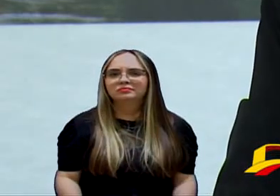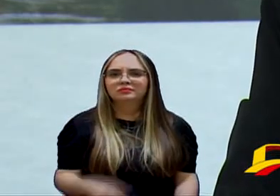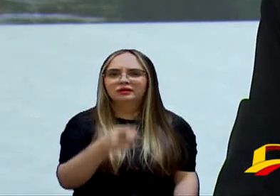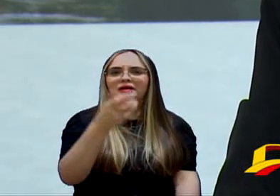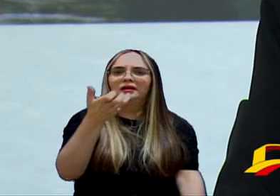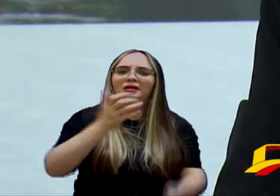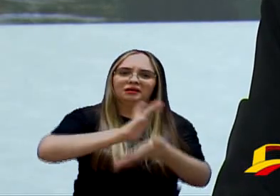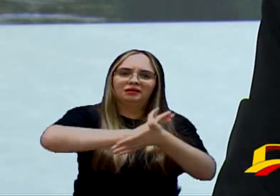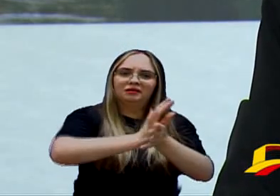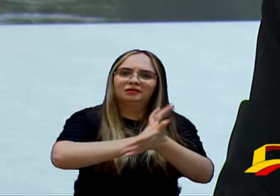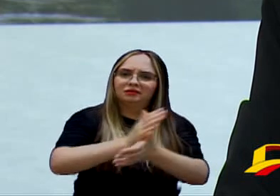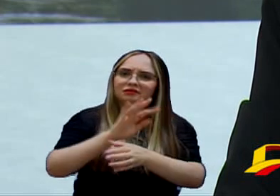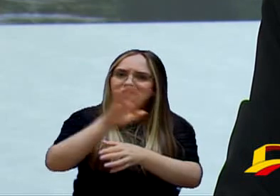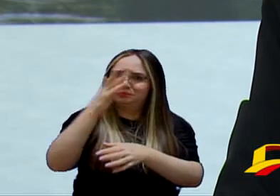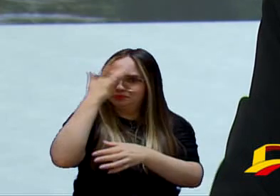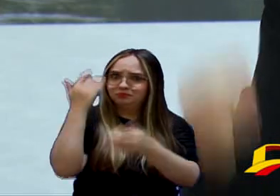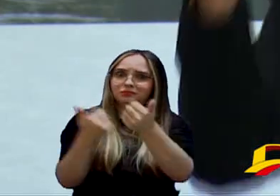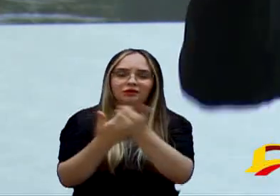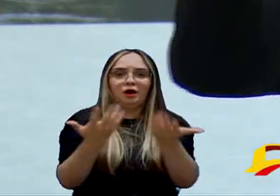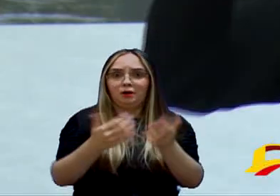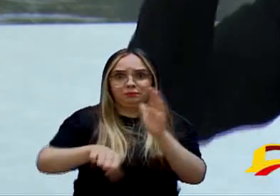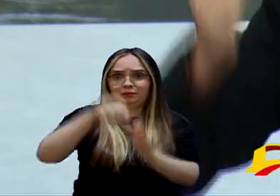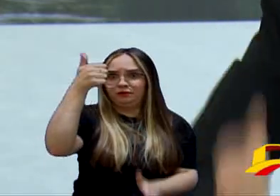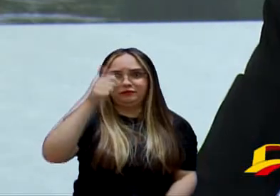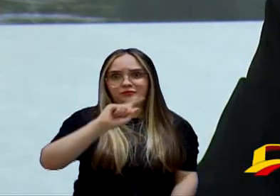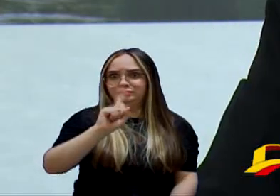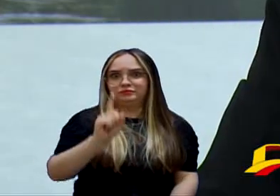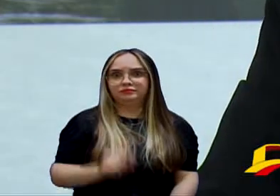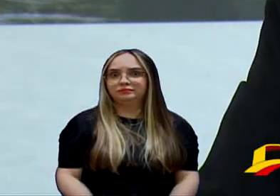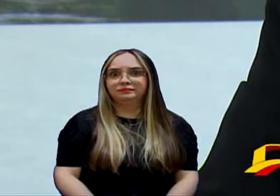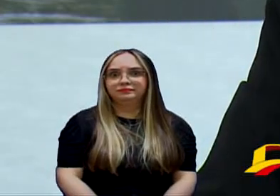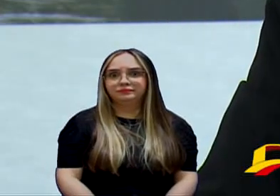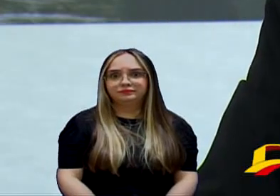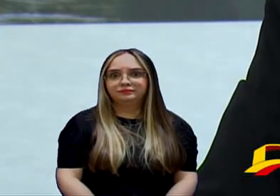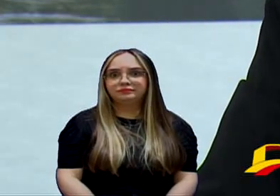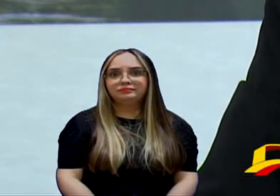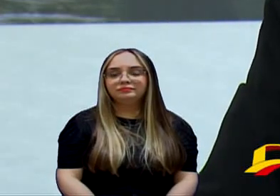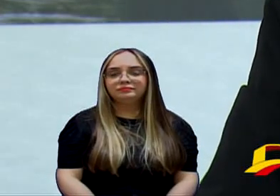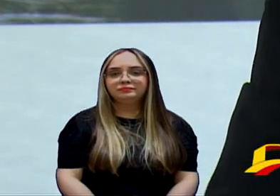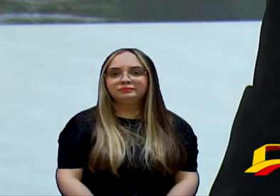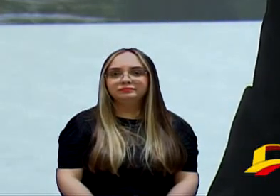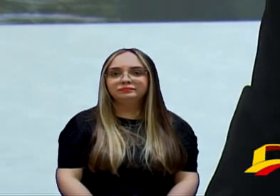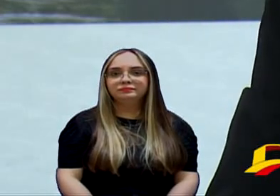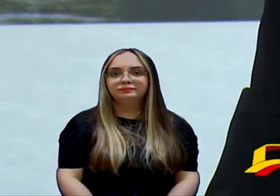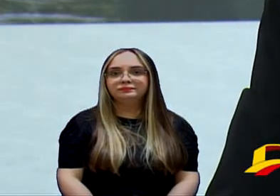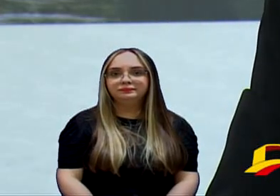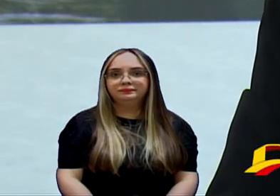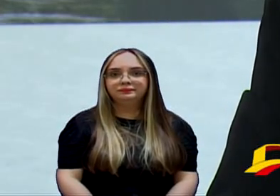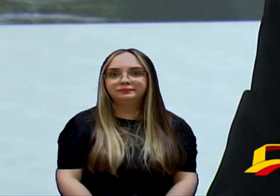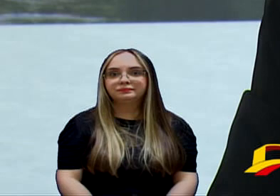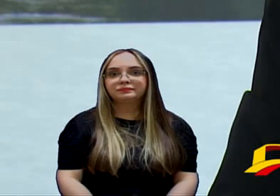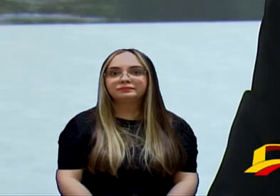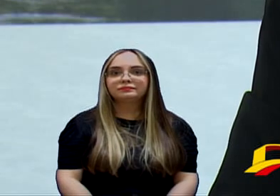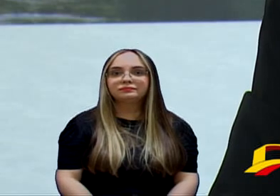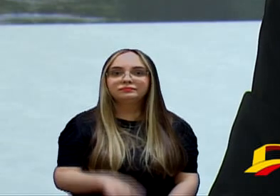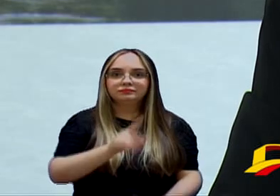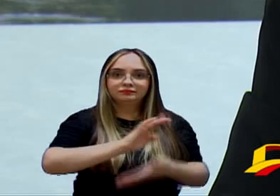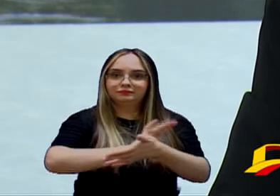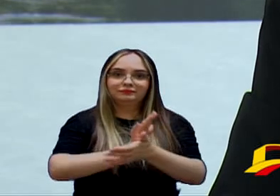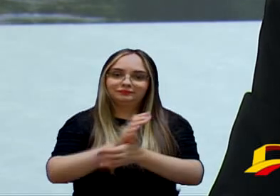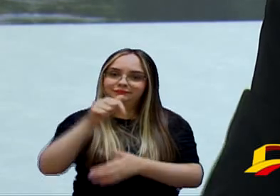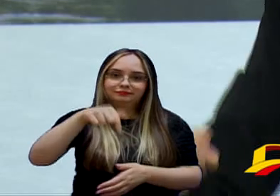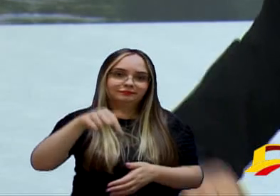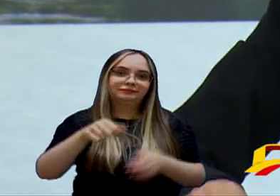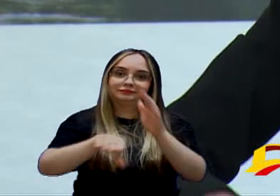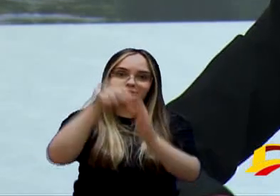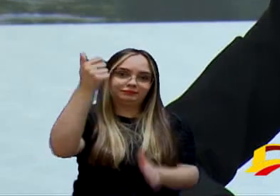humilhar servidores porque não é de agora né Vereador Dini né Vereador Dino de humilhar servidores